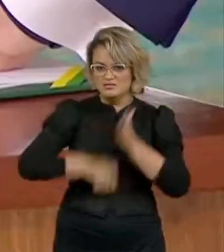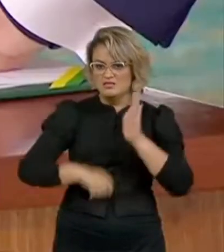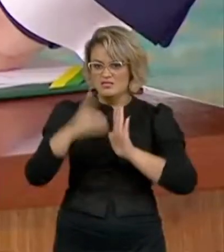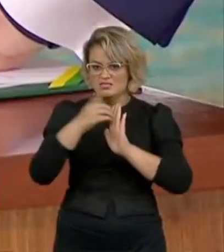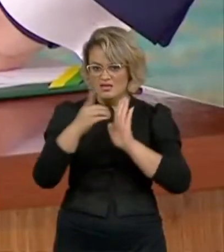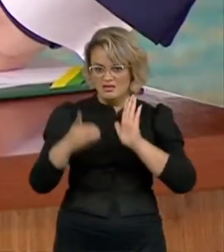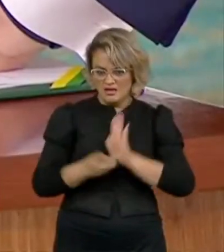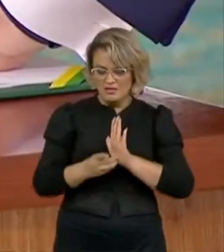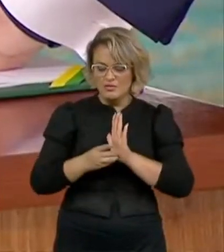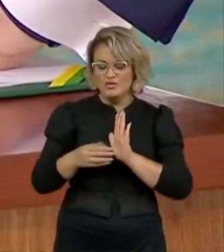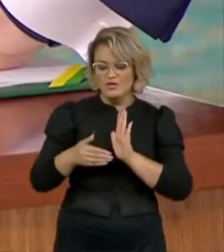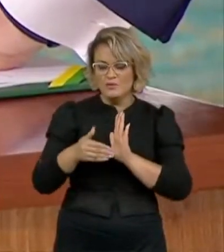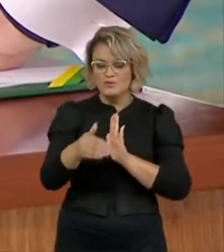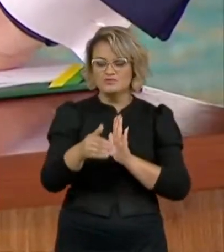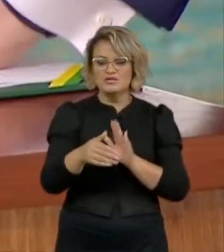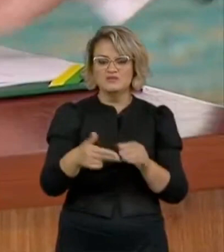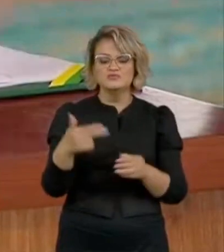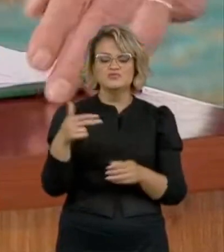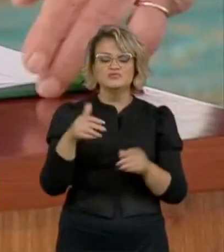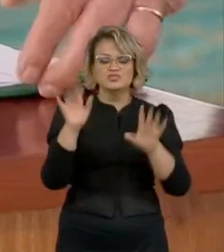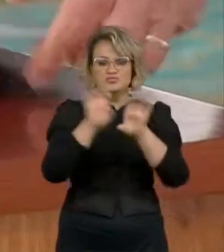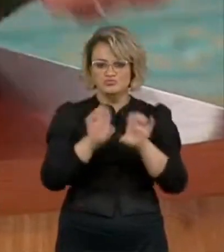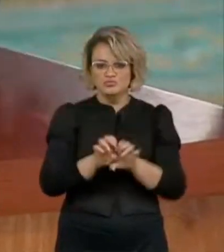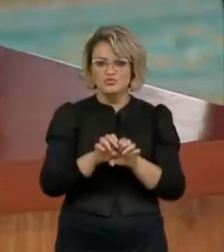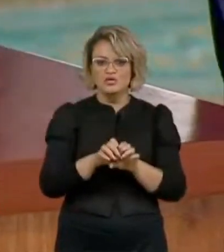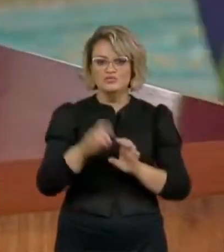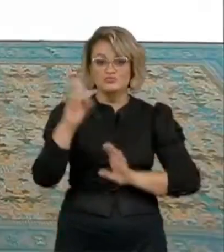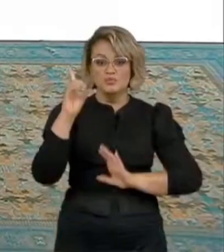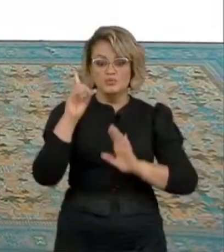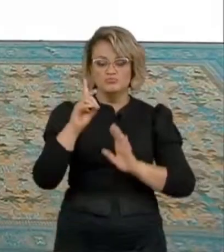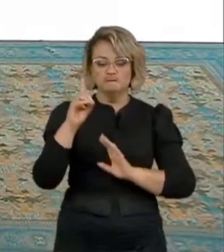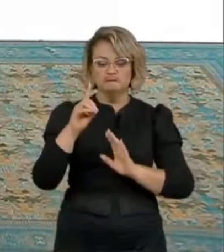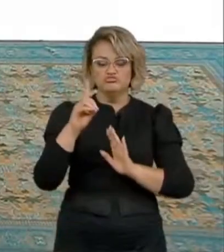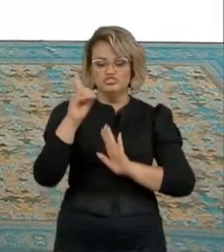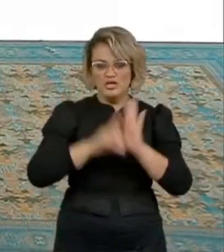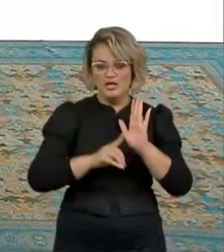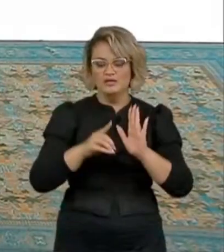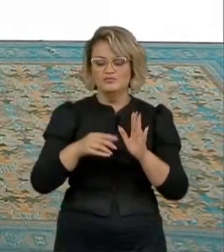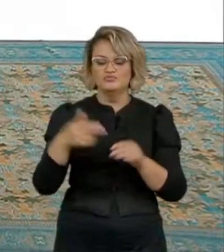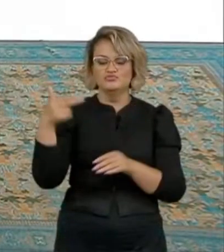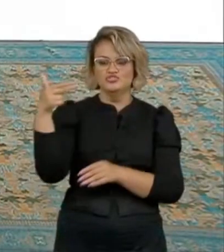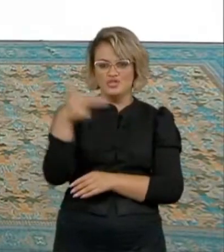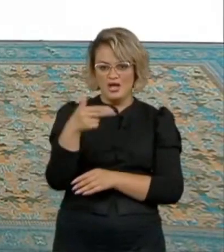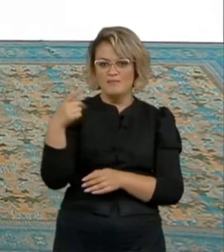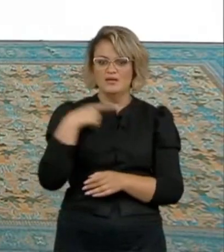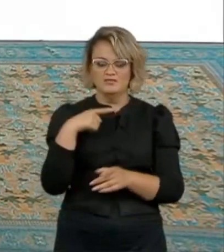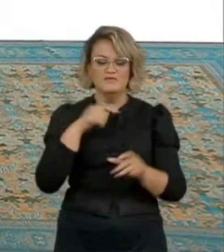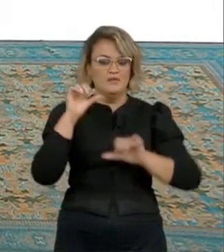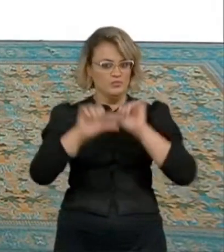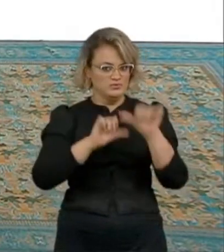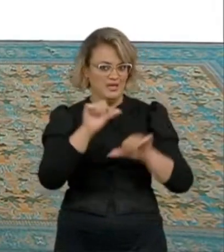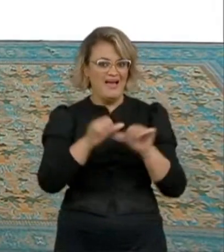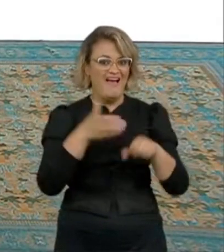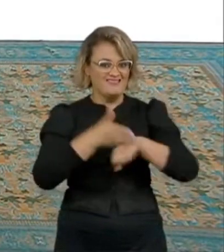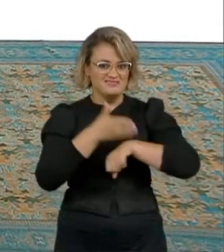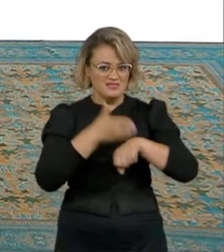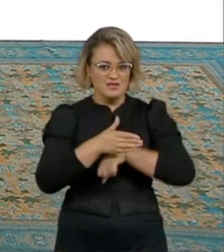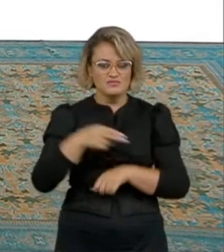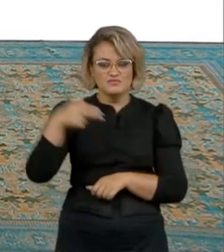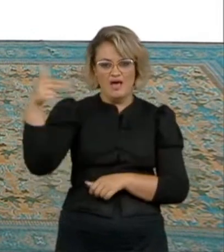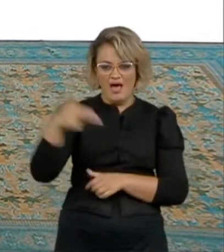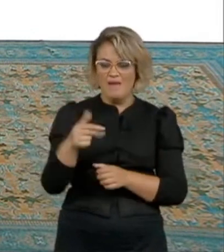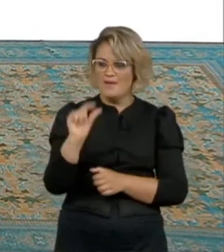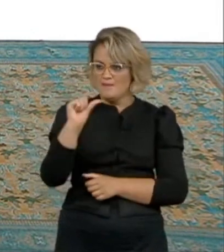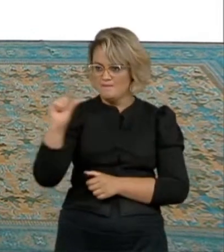Decreto que inicia o processo de reestruturação da política de controle de armas no país O acesso a armas